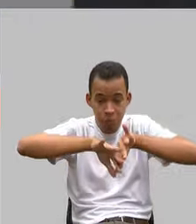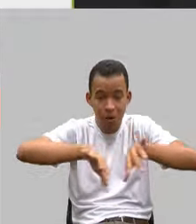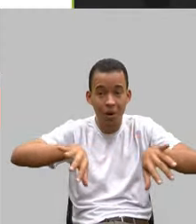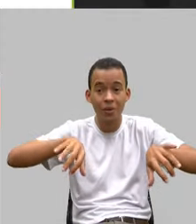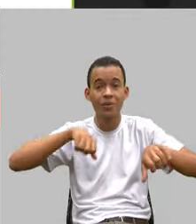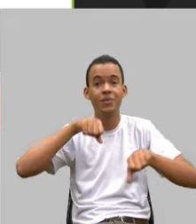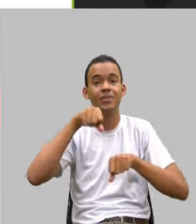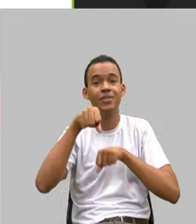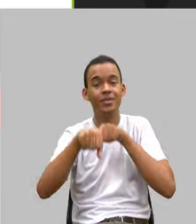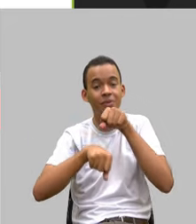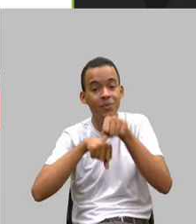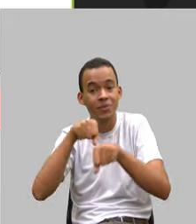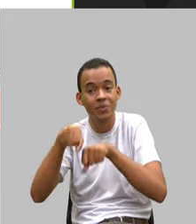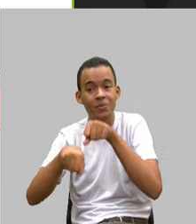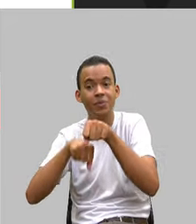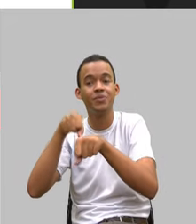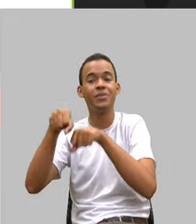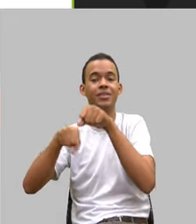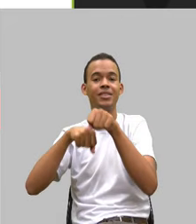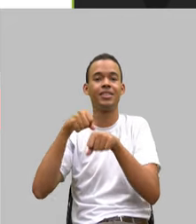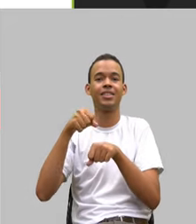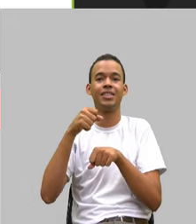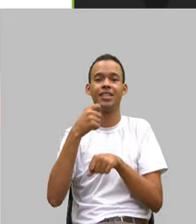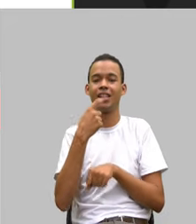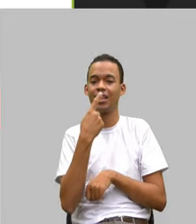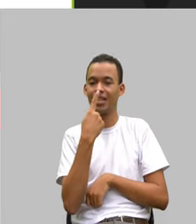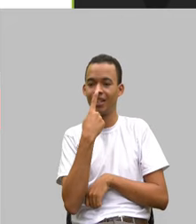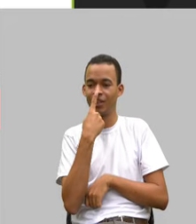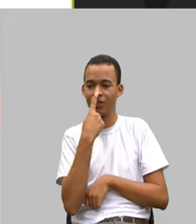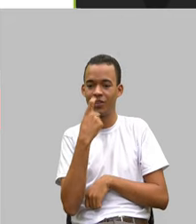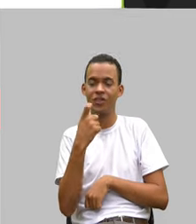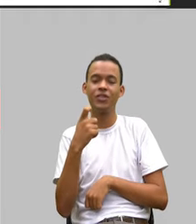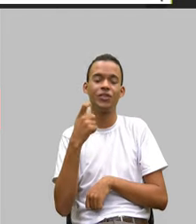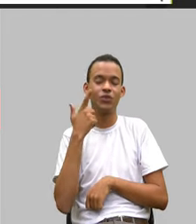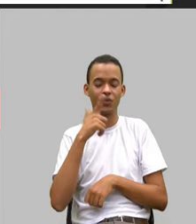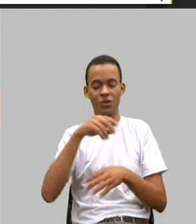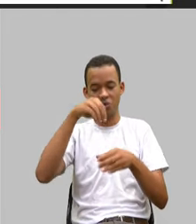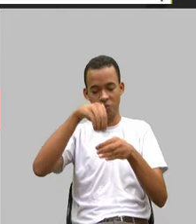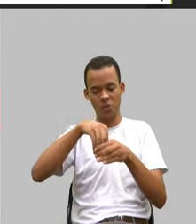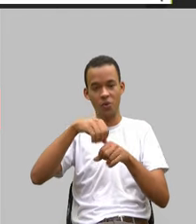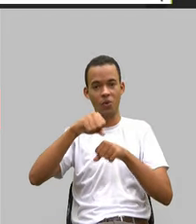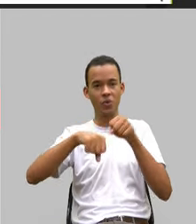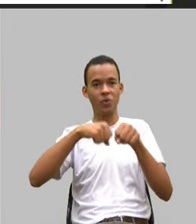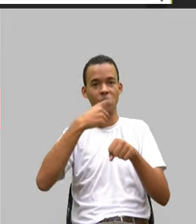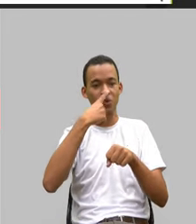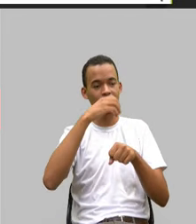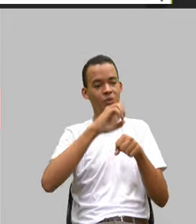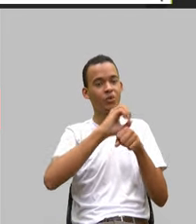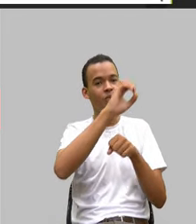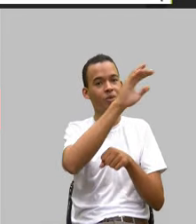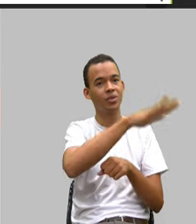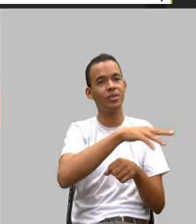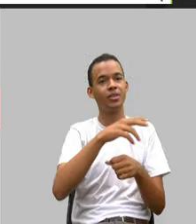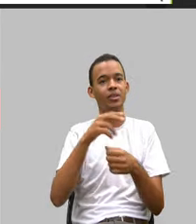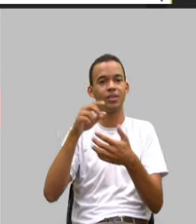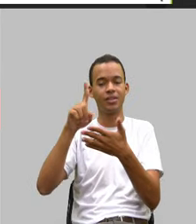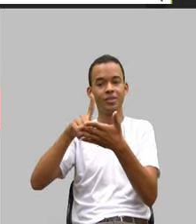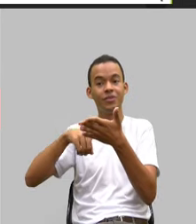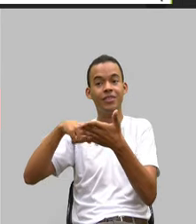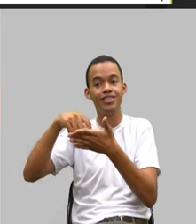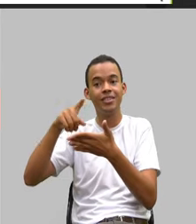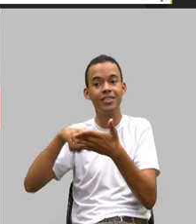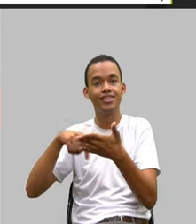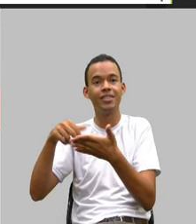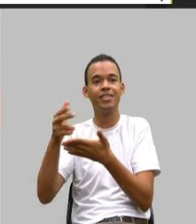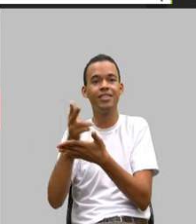bicicleta ele levava o lixinho na bicicletinha dele na lixeira meu filho pinta pinta quadros olha